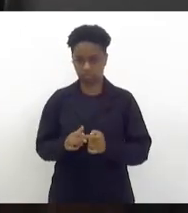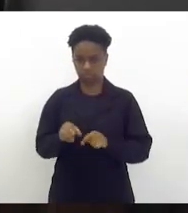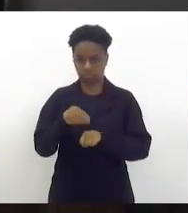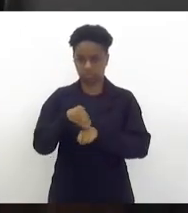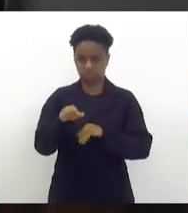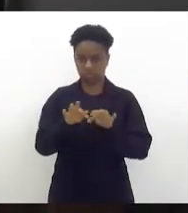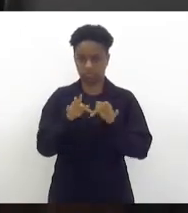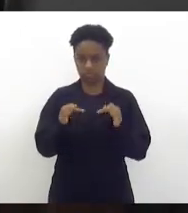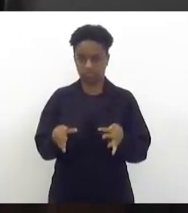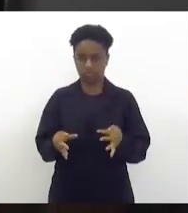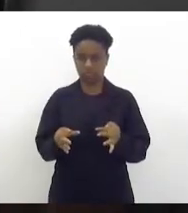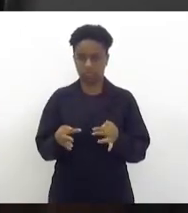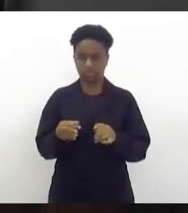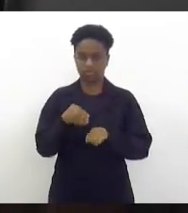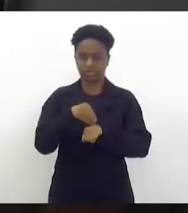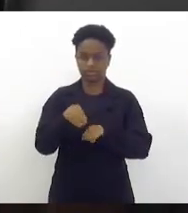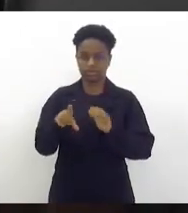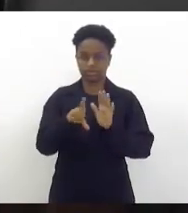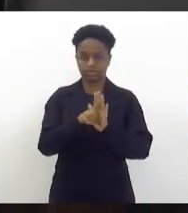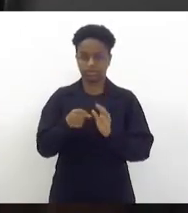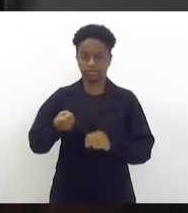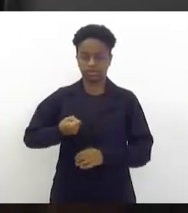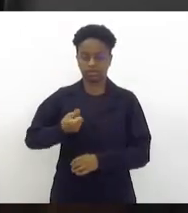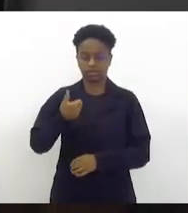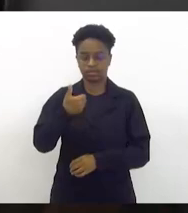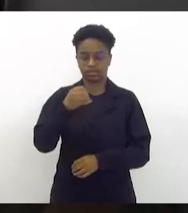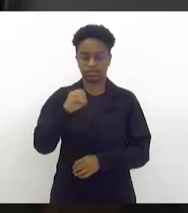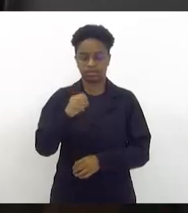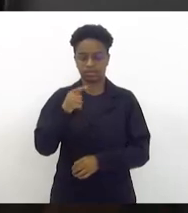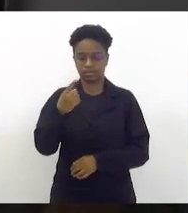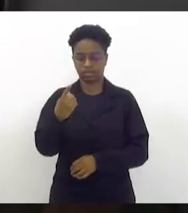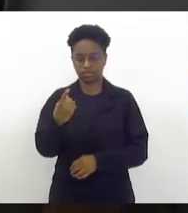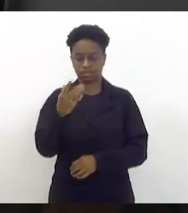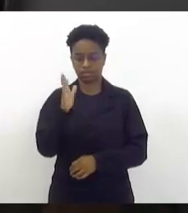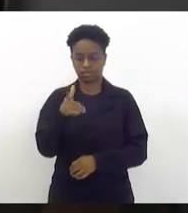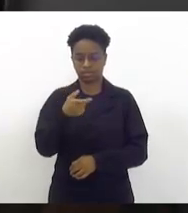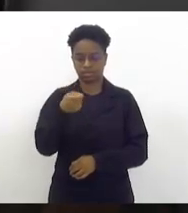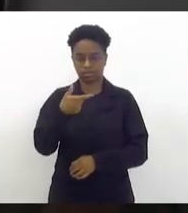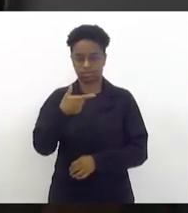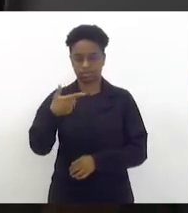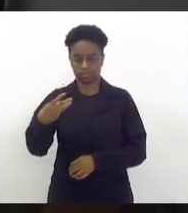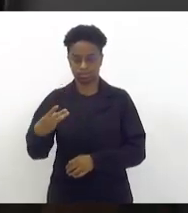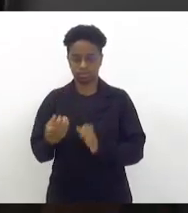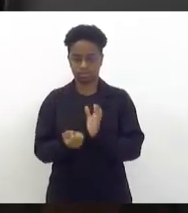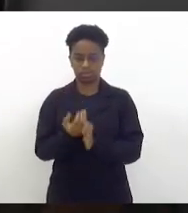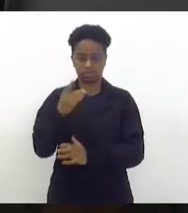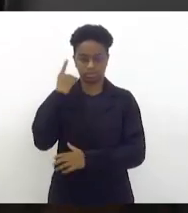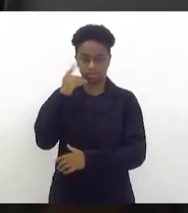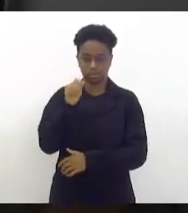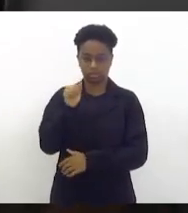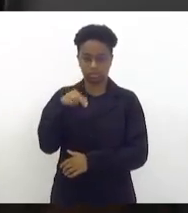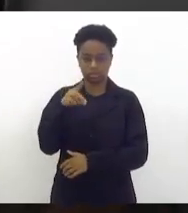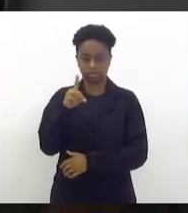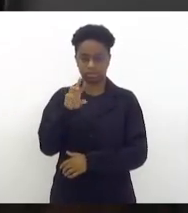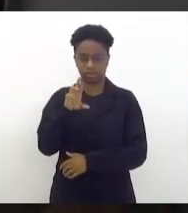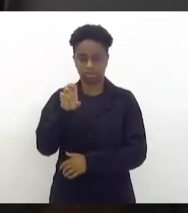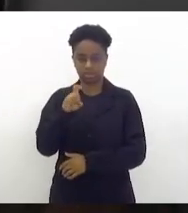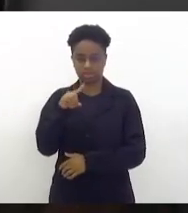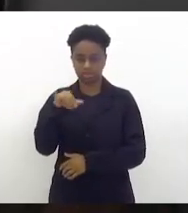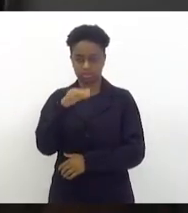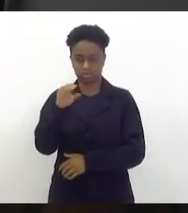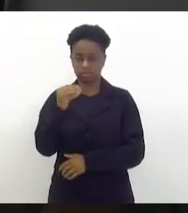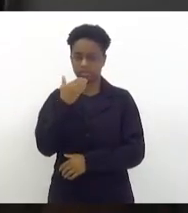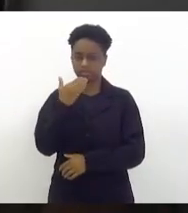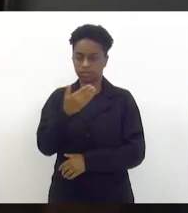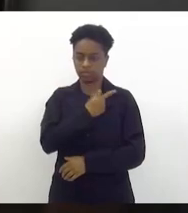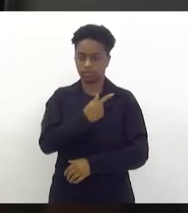simples. Indicação legislativa número 101/2023. De autoria do deputado Andrezinho Siciliano, que solicita ao governador